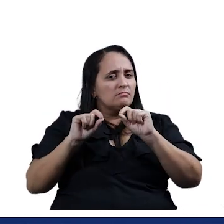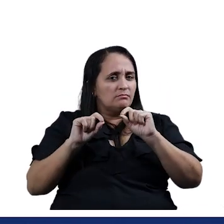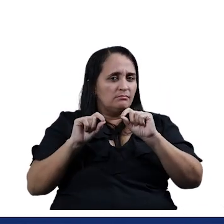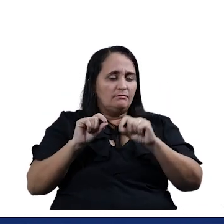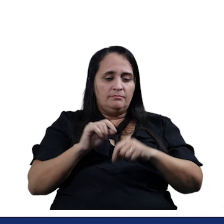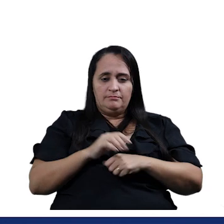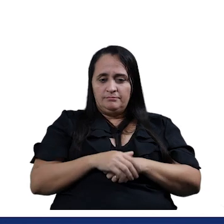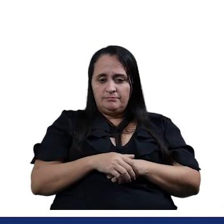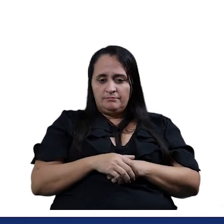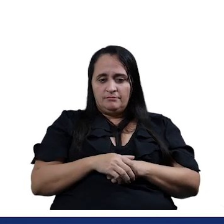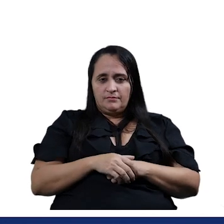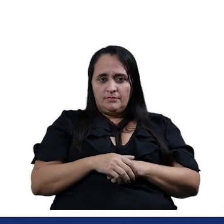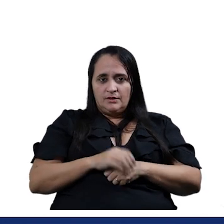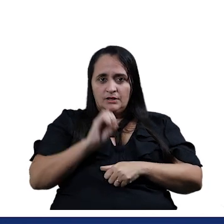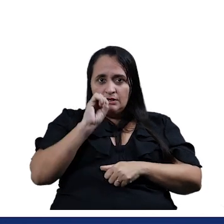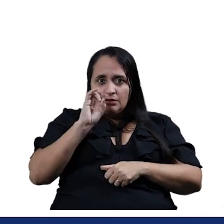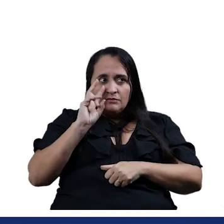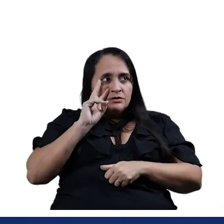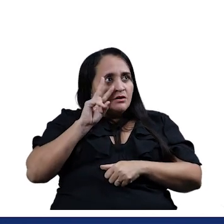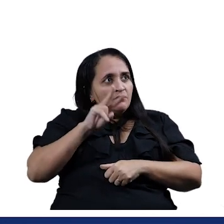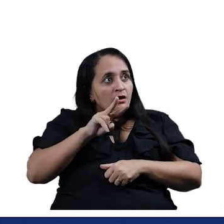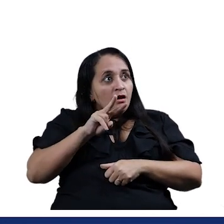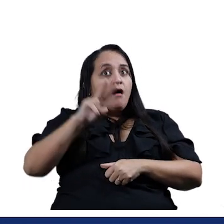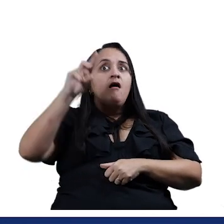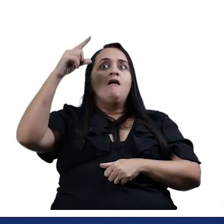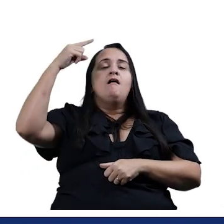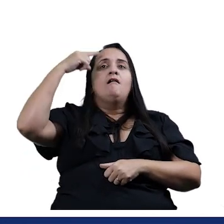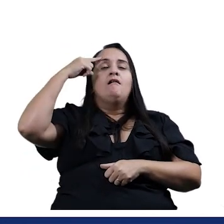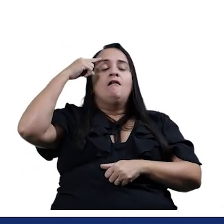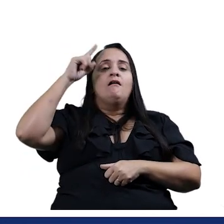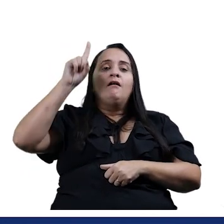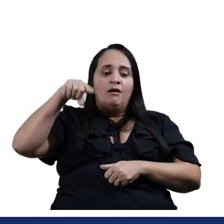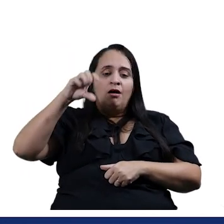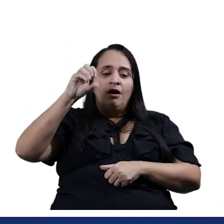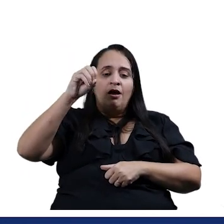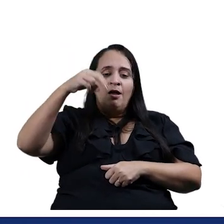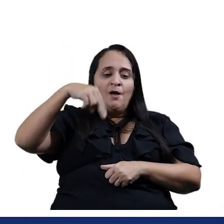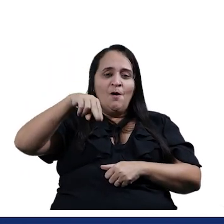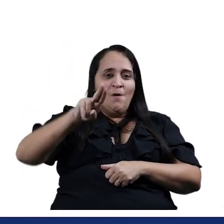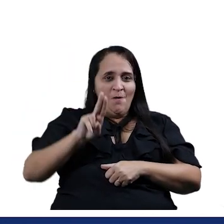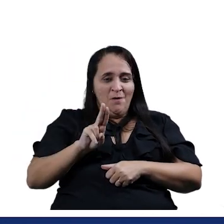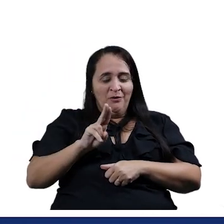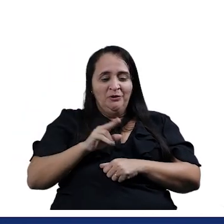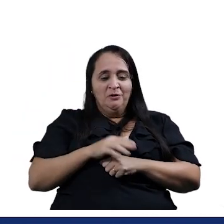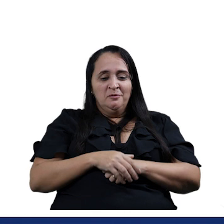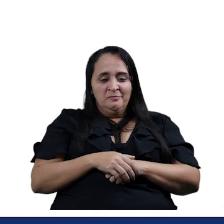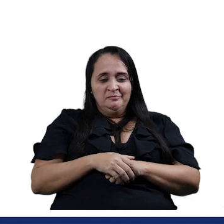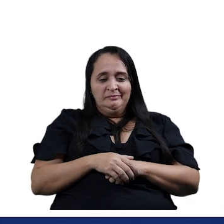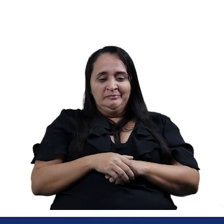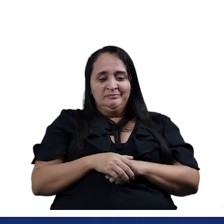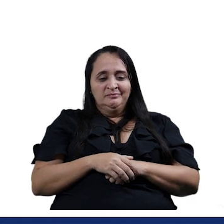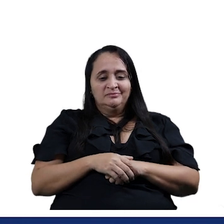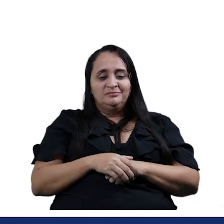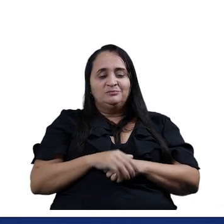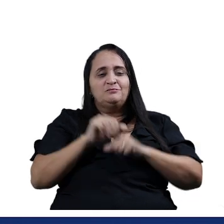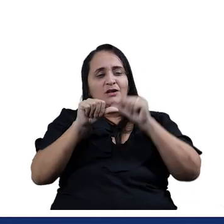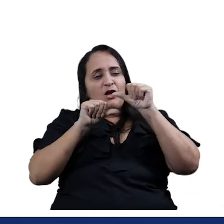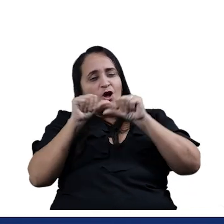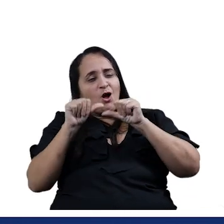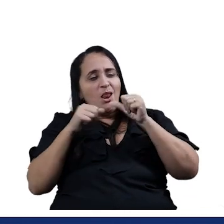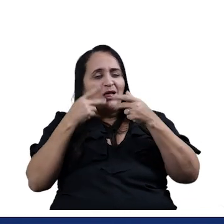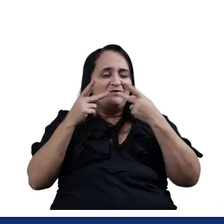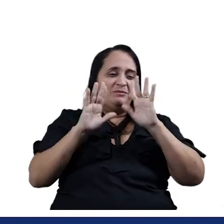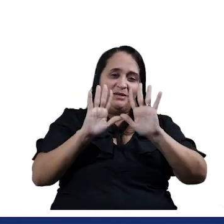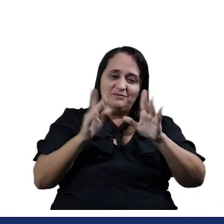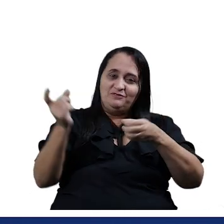já linka aí que vai falar da ONU. Mas eu estou aqui enrolando, mas vamos lá para a questão. No símbolo